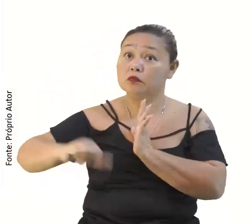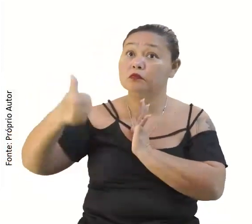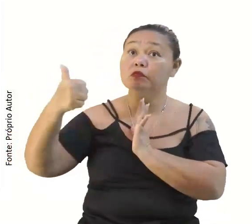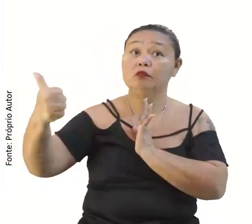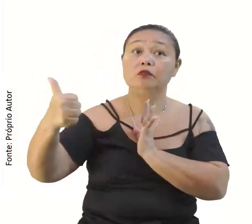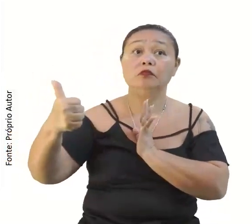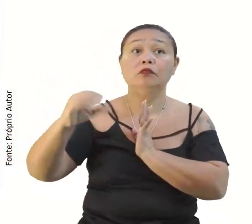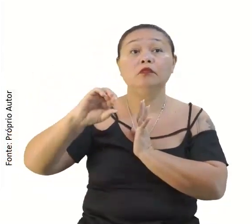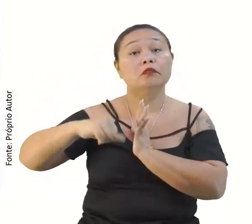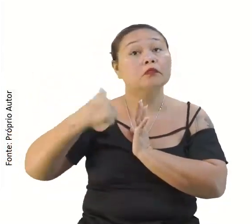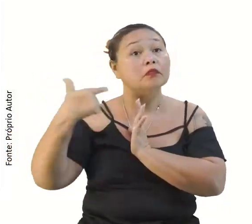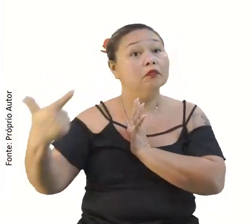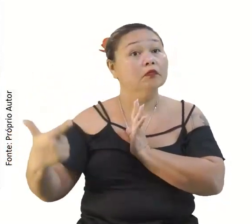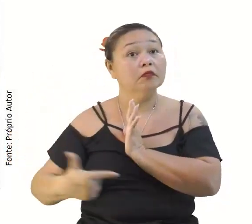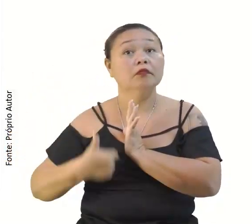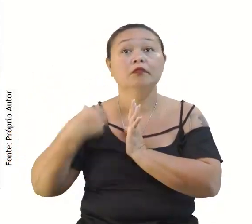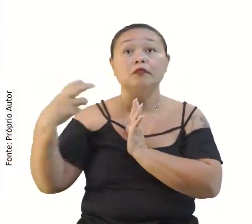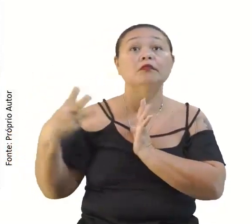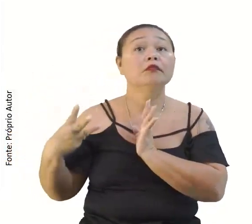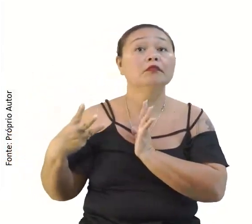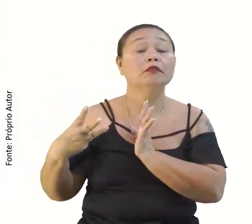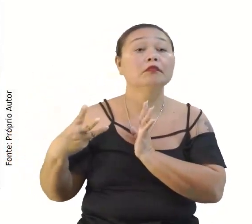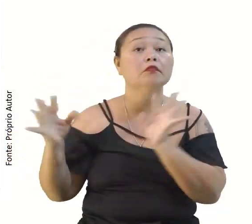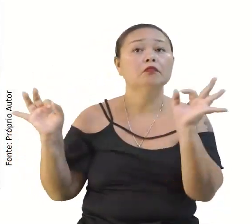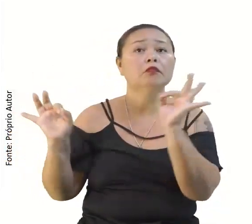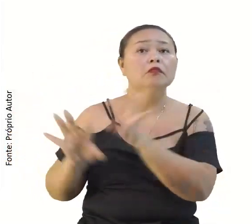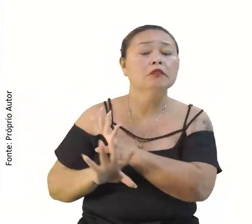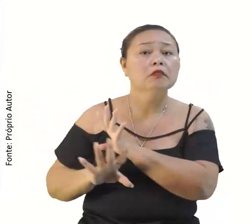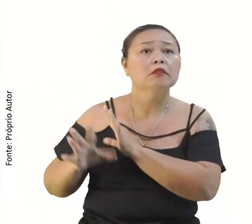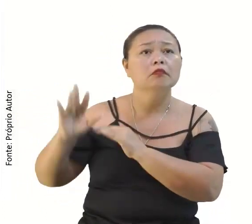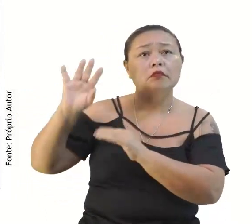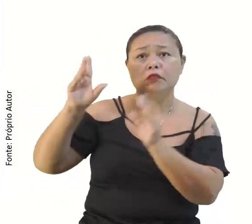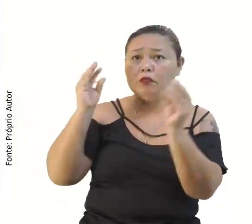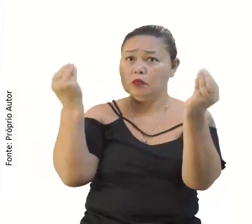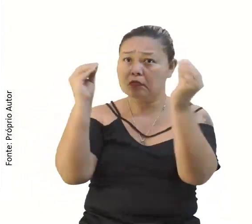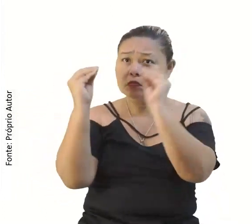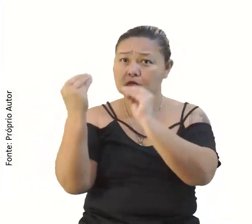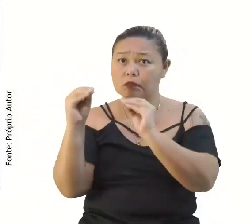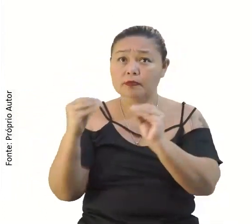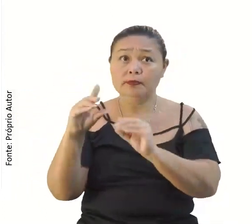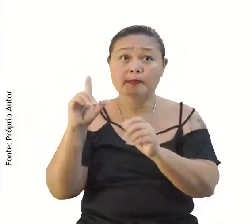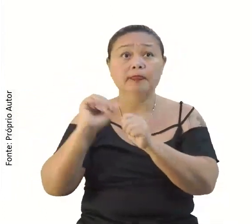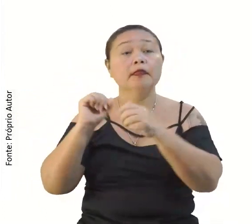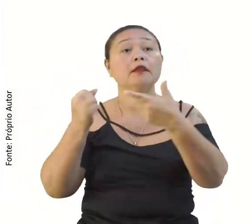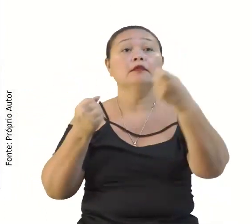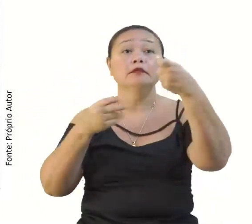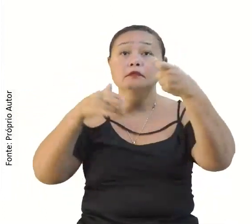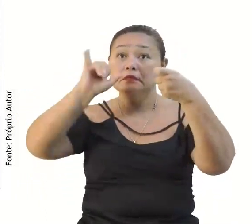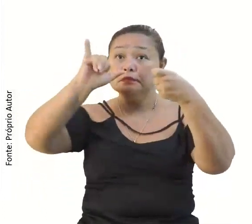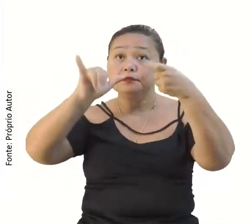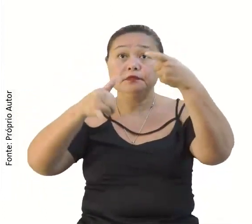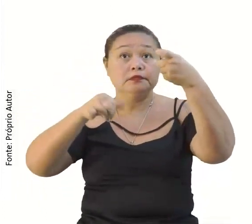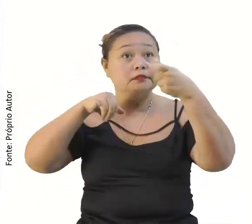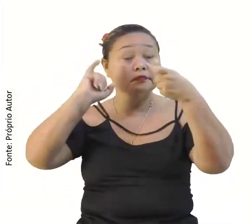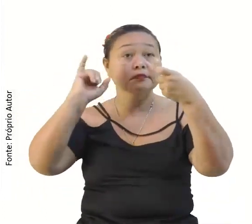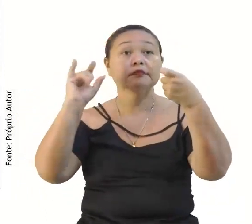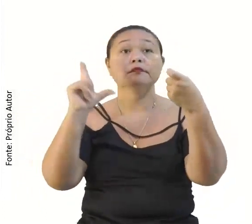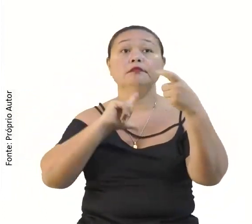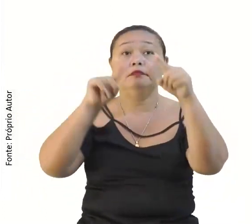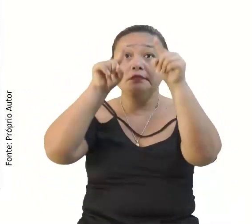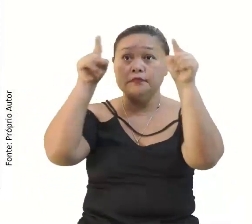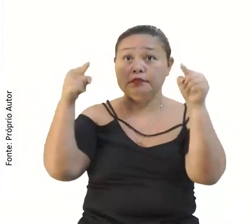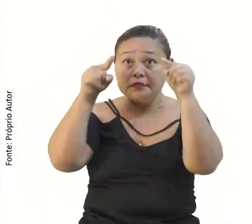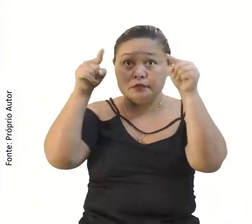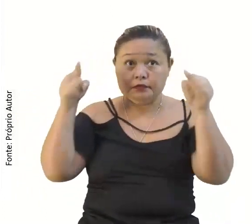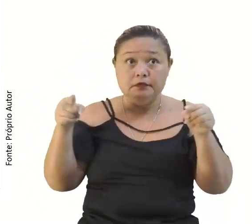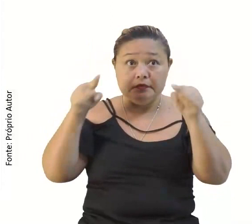1 mais 1. 2. E 2 mais 1. 3. Pronto, então já temos os parzinhos, né? Aqui já está formado, é como se a gente fechasse ele aqui, o